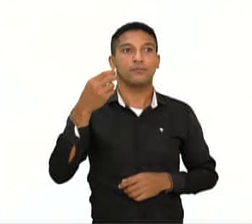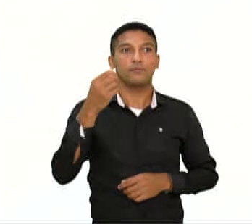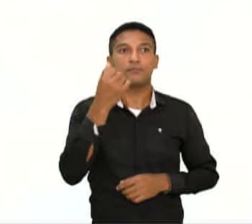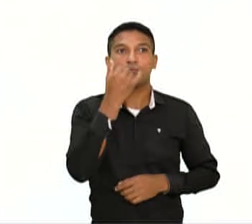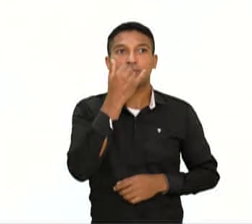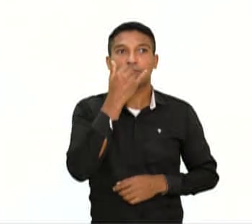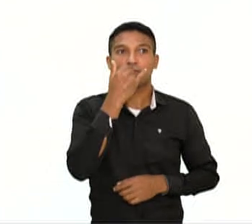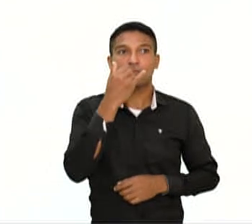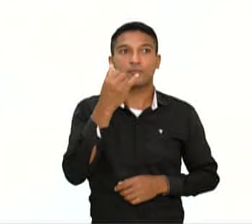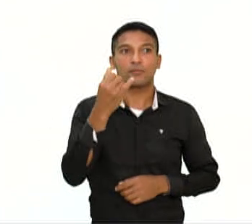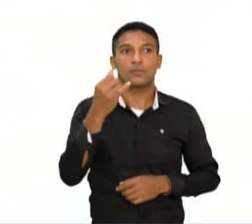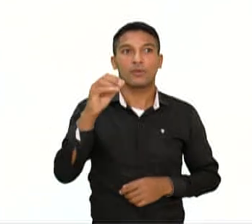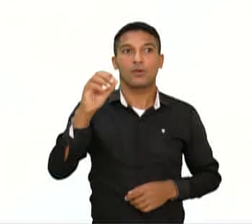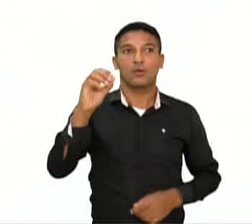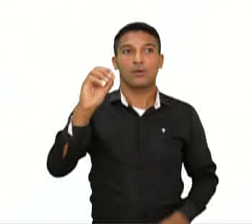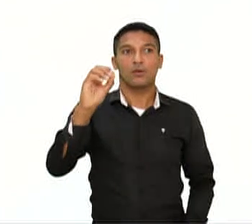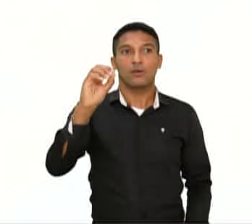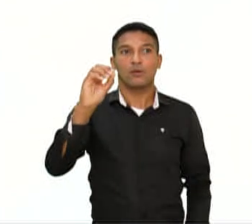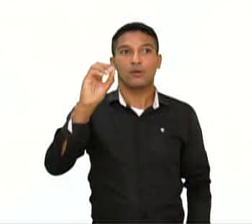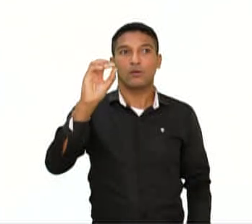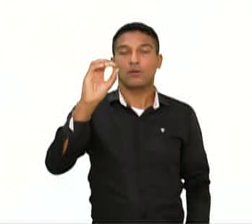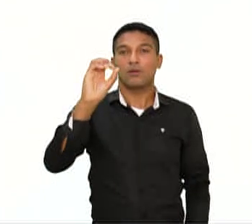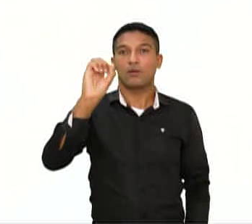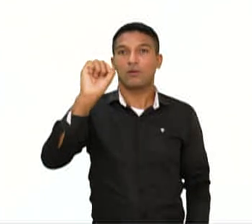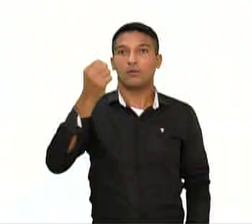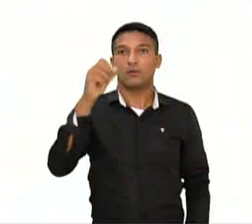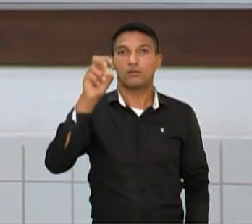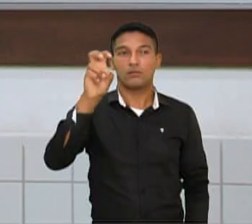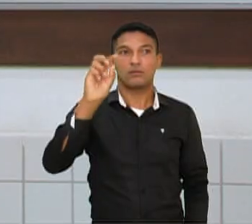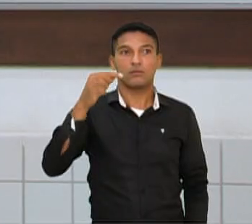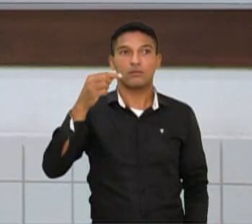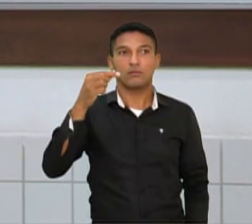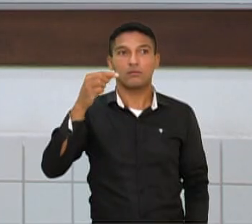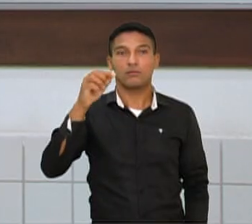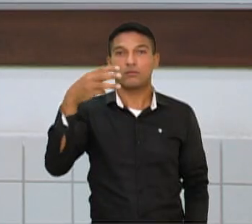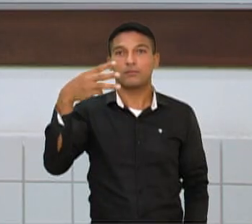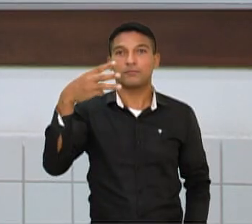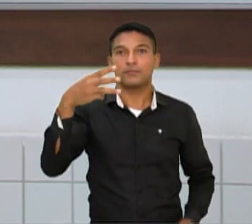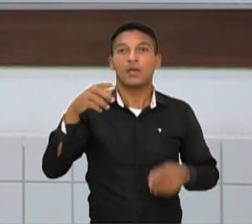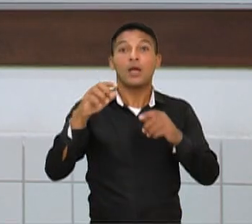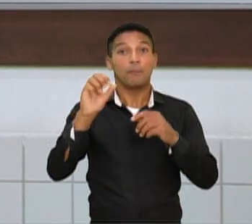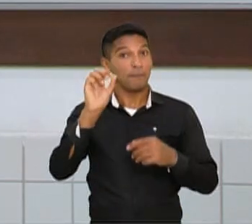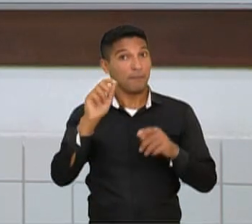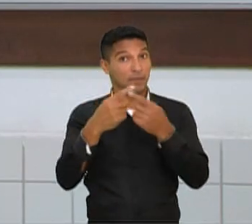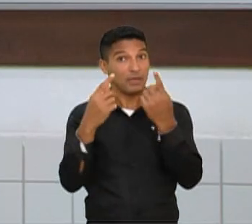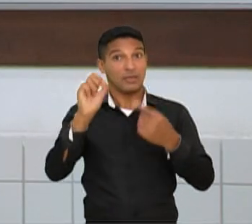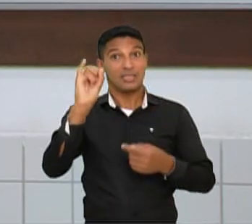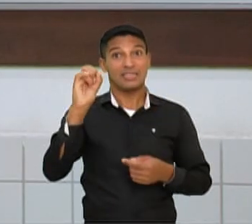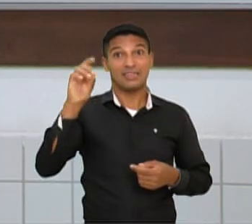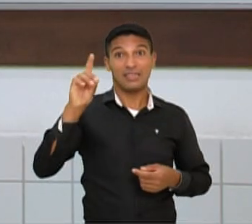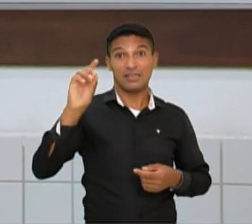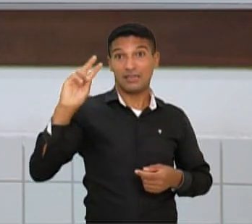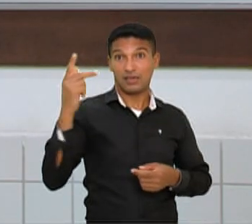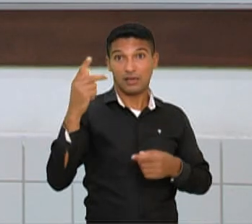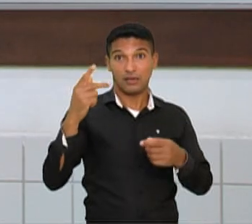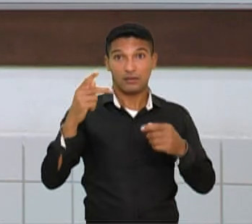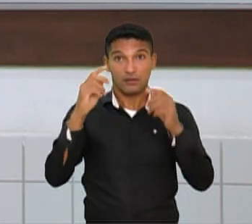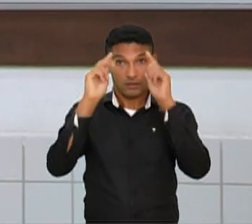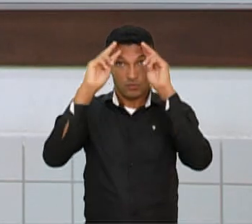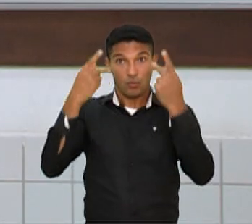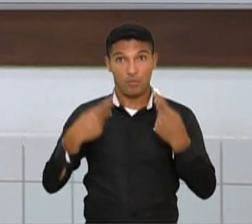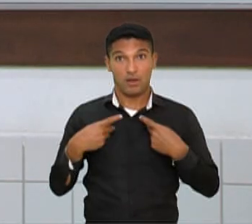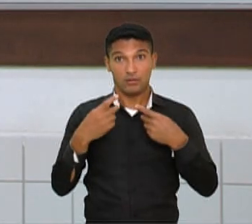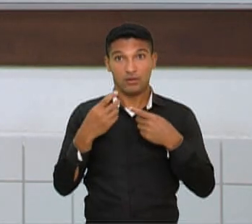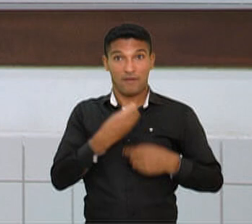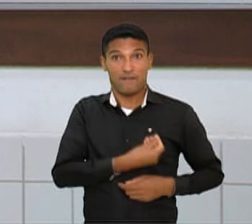ele pode ser mudado ao longo de um determinado período curto, porque ele identifica-se a uma média de